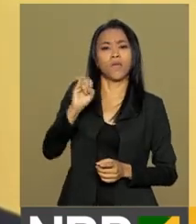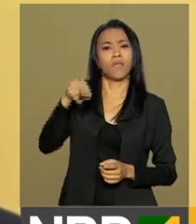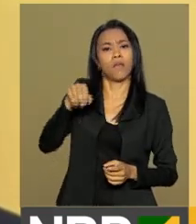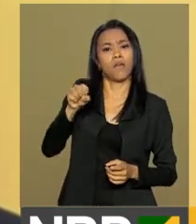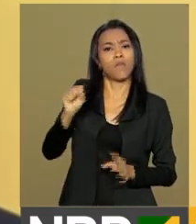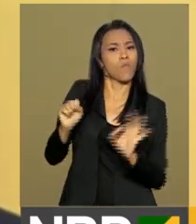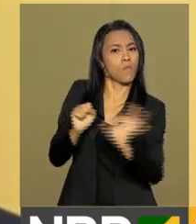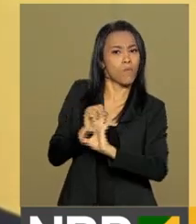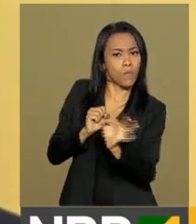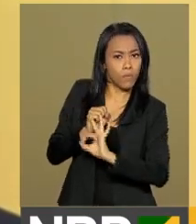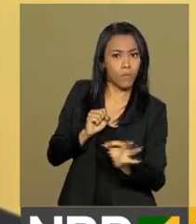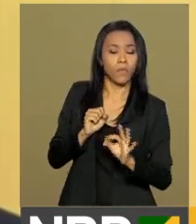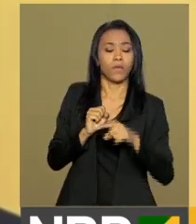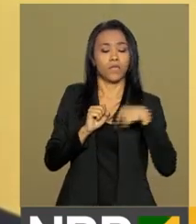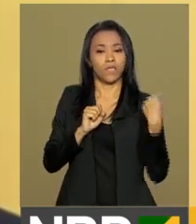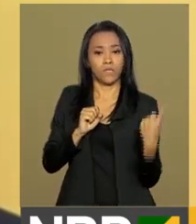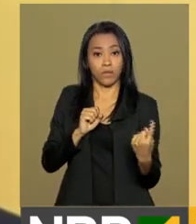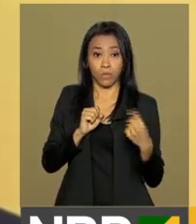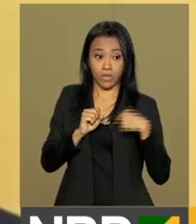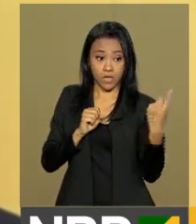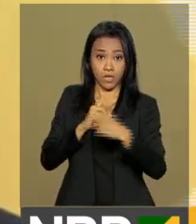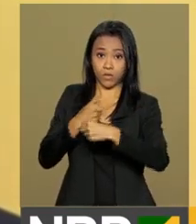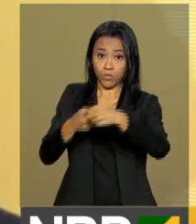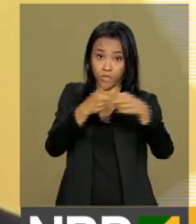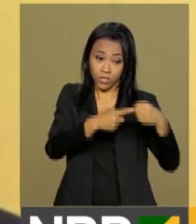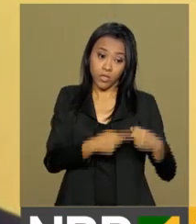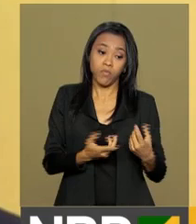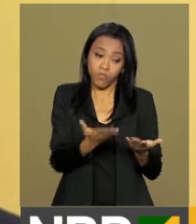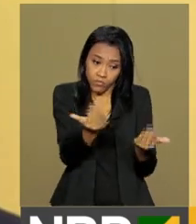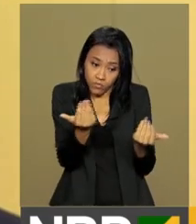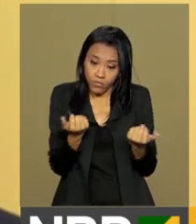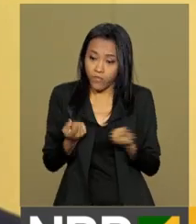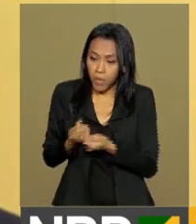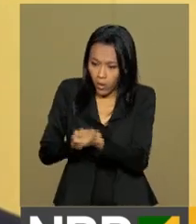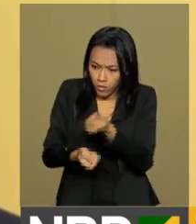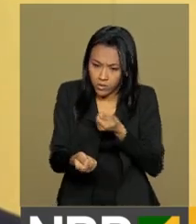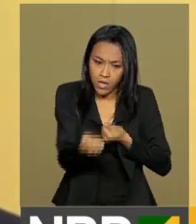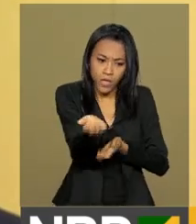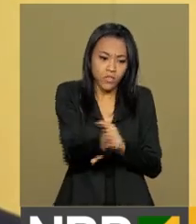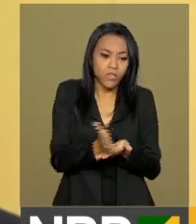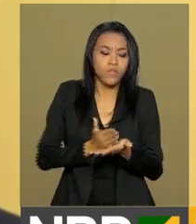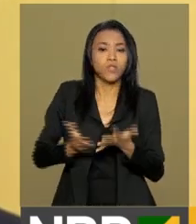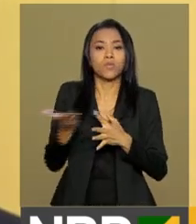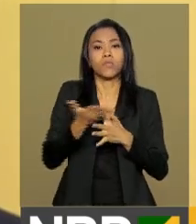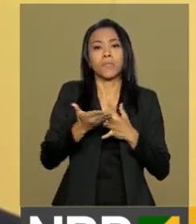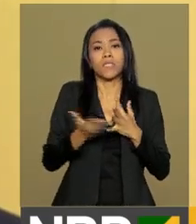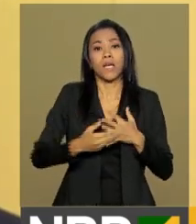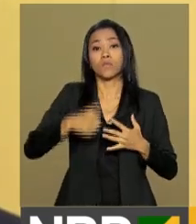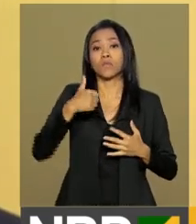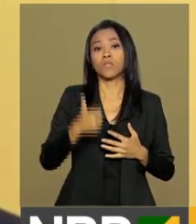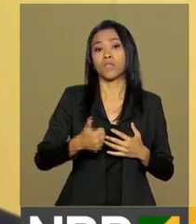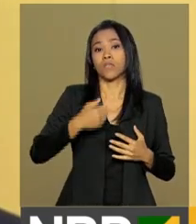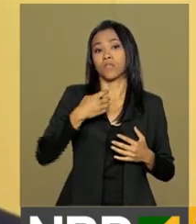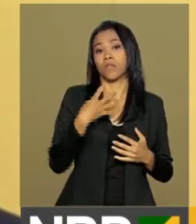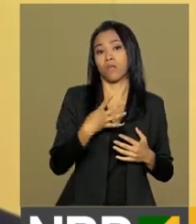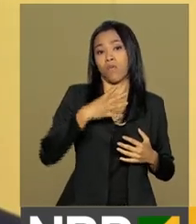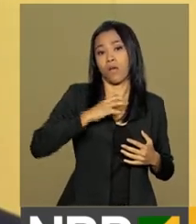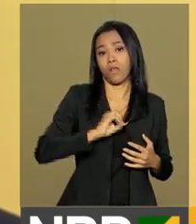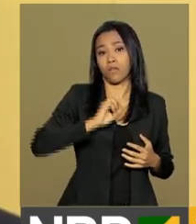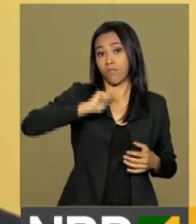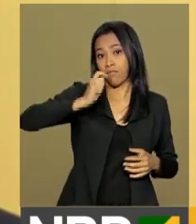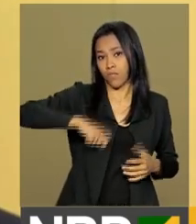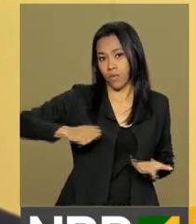que permitiu que os municípios parcelassem em até 240 meses, ou seja, de